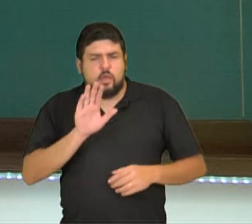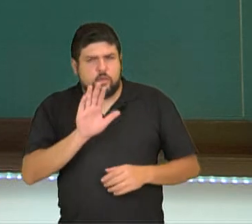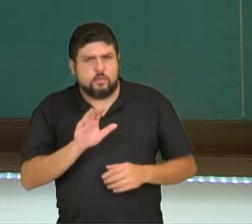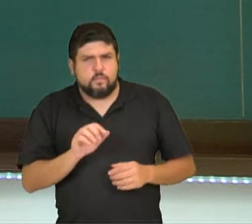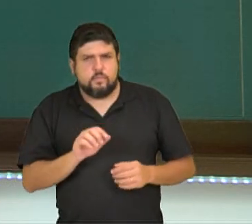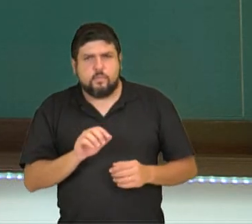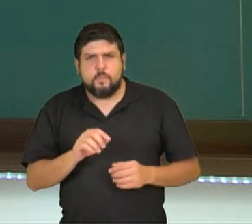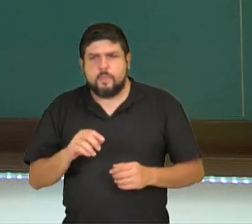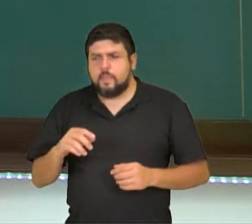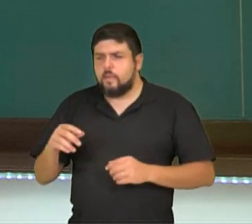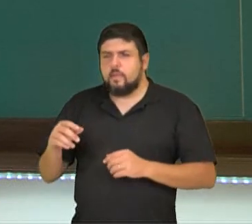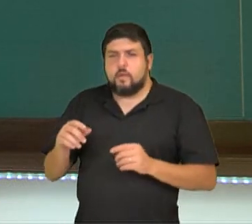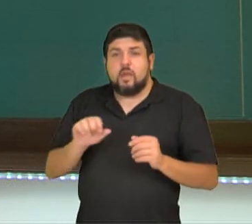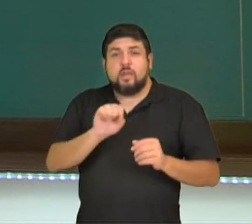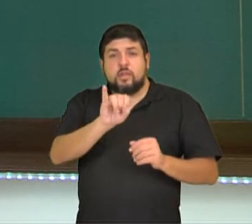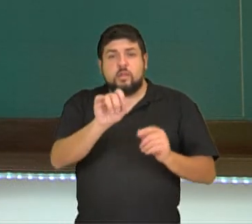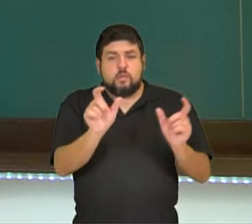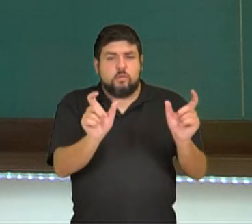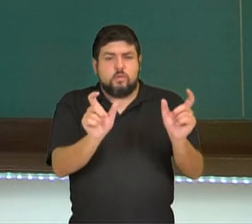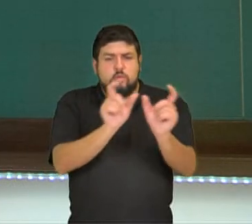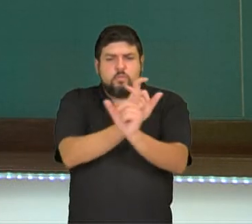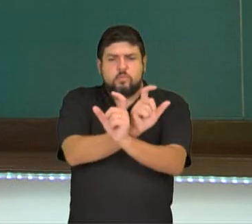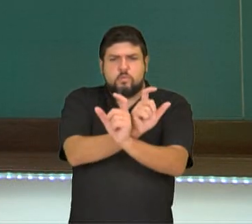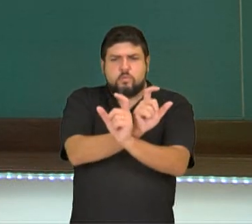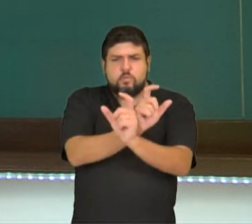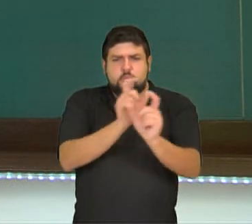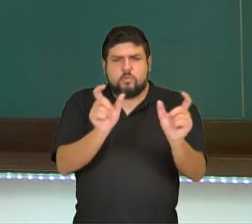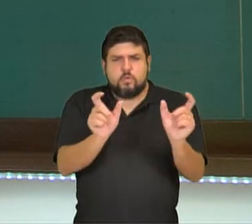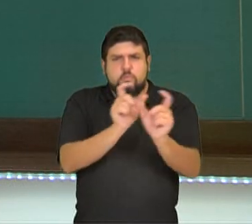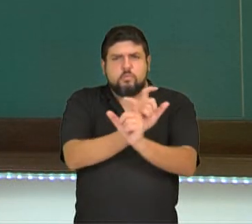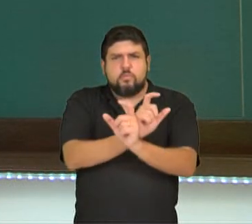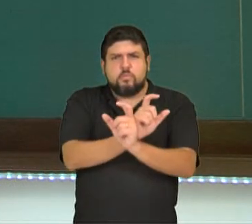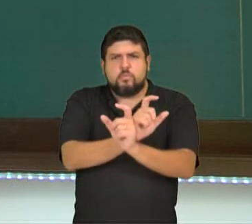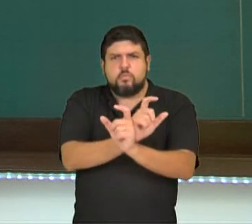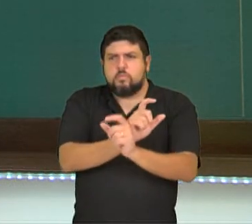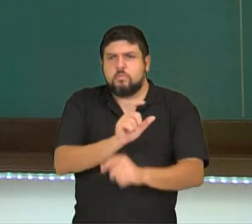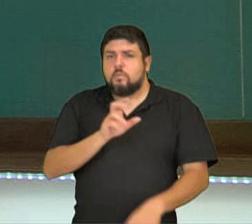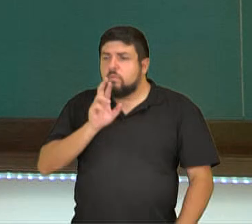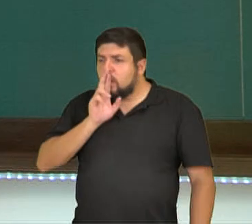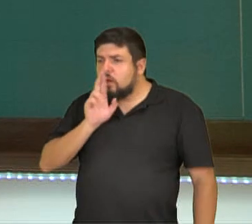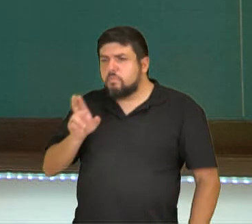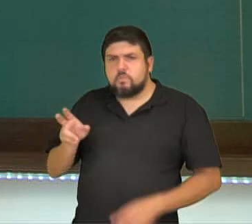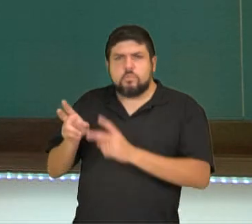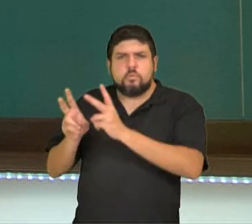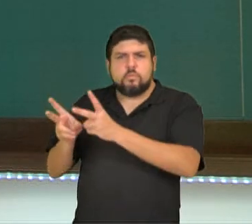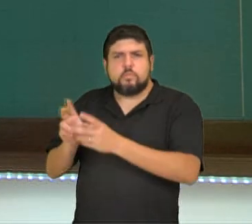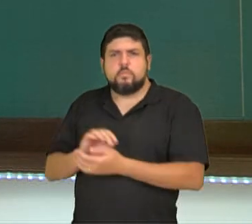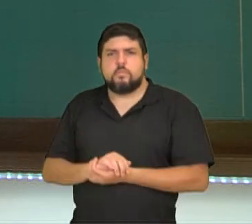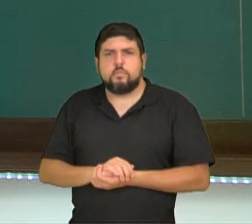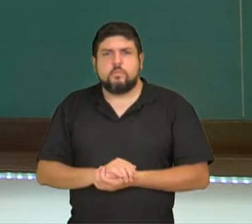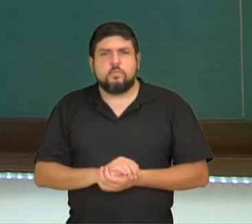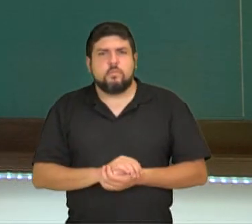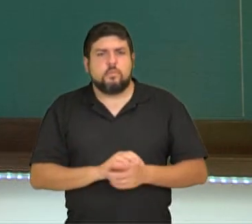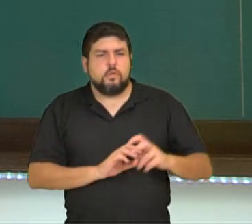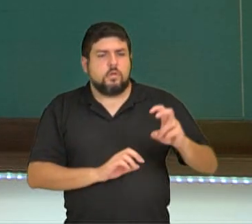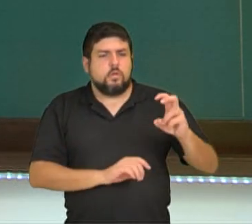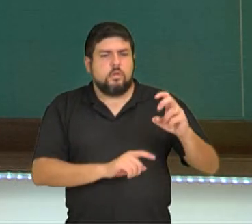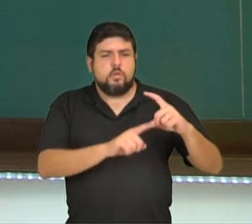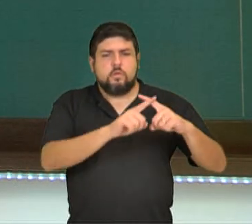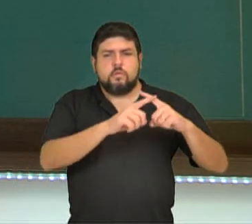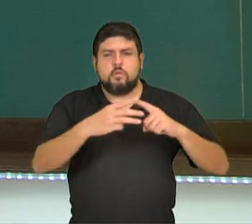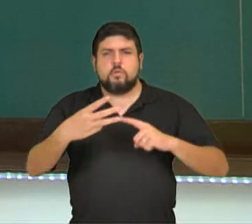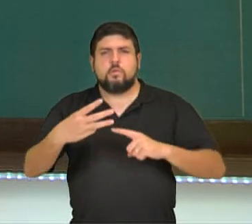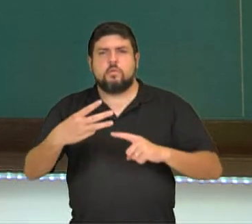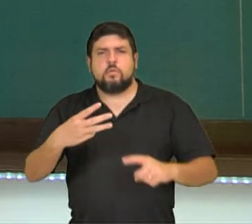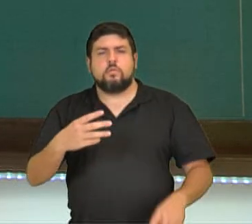altera o produto. Então, se você inverter aqui, ó, quanto que é 5 vezes 3? 15